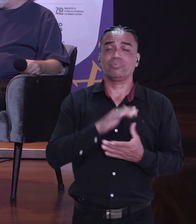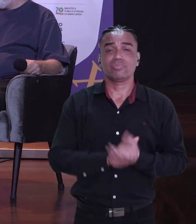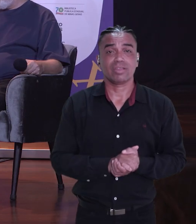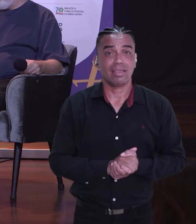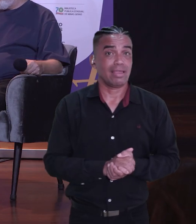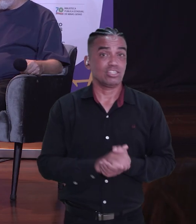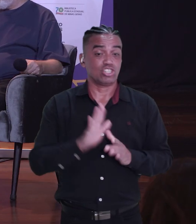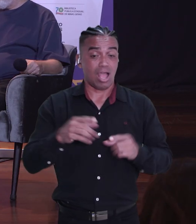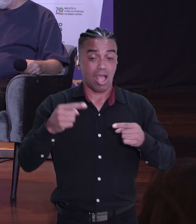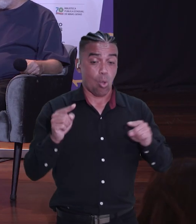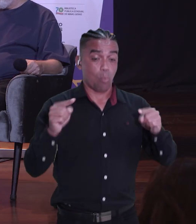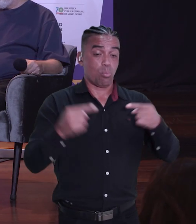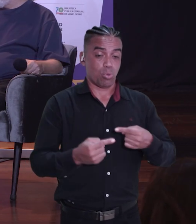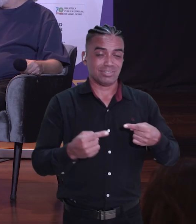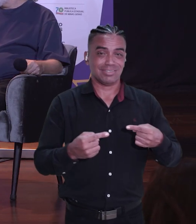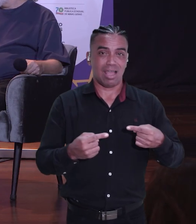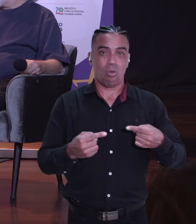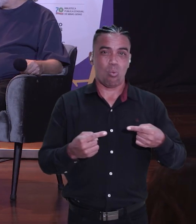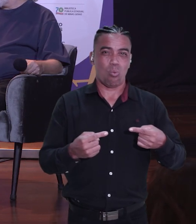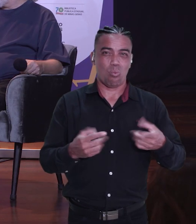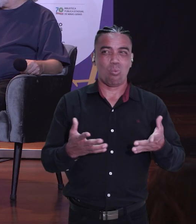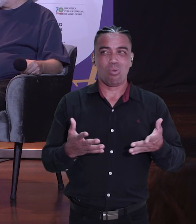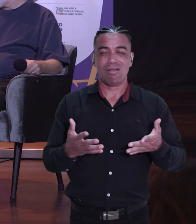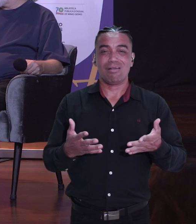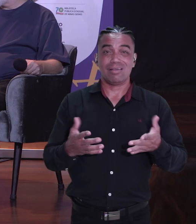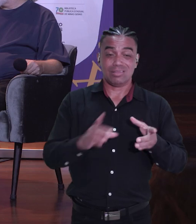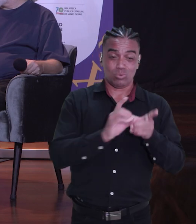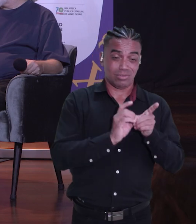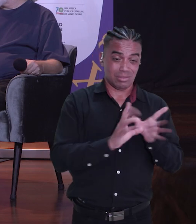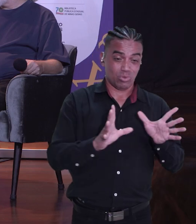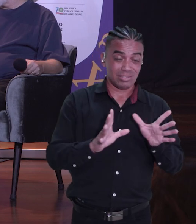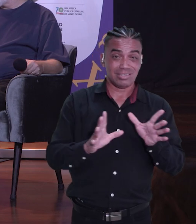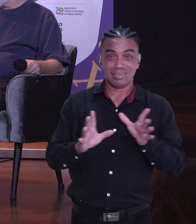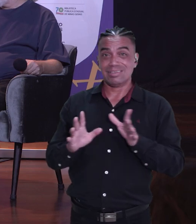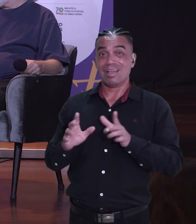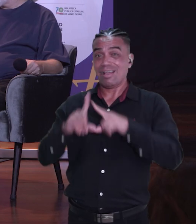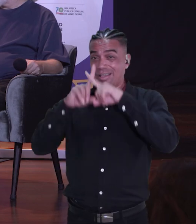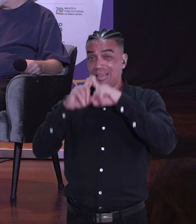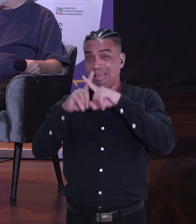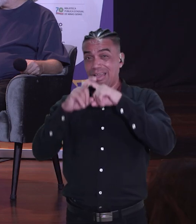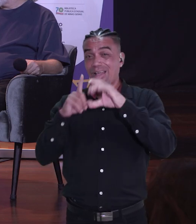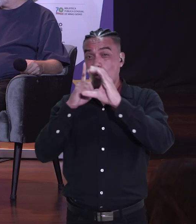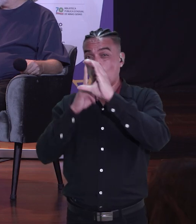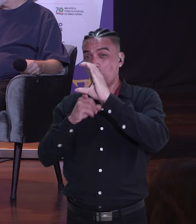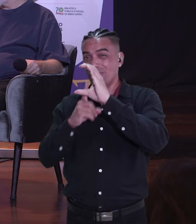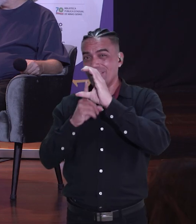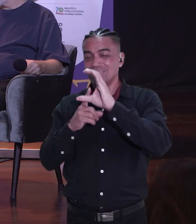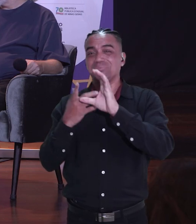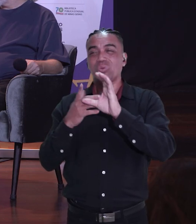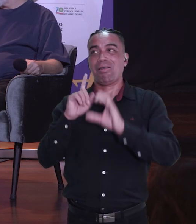forças, né, as forças que já estavam em oposição uma à outra, né, a democracia, o fascismo e o comunismo,